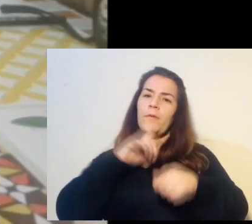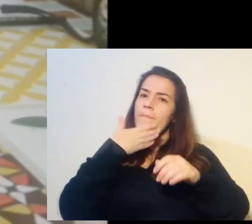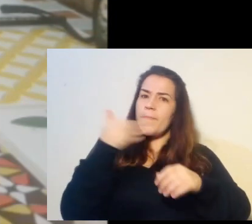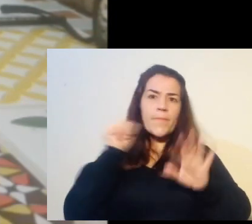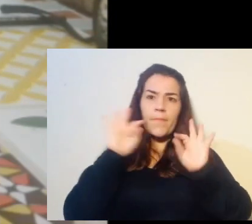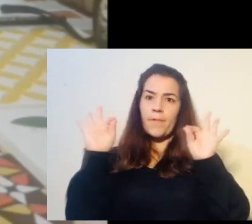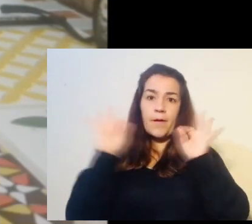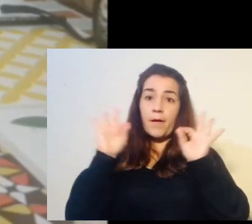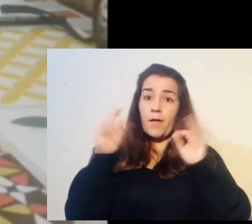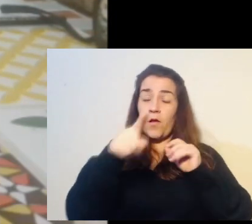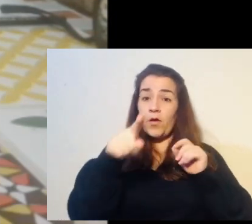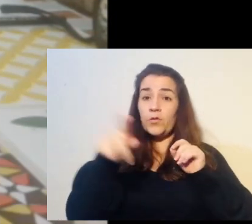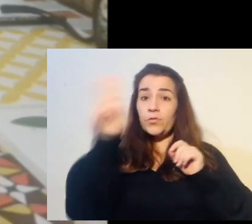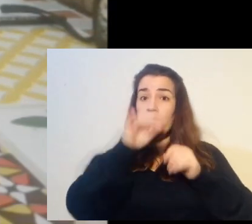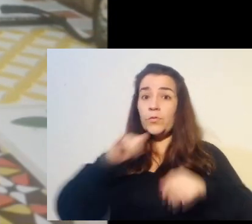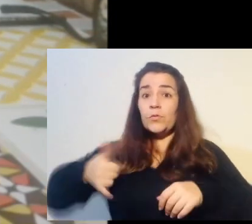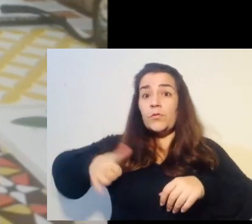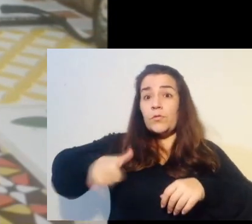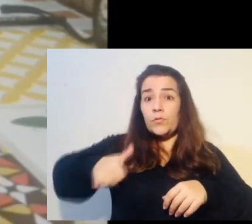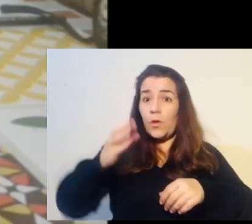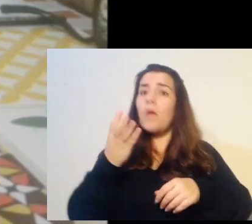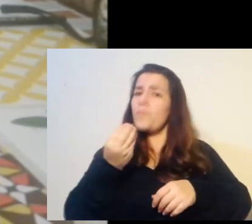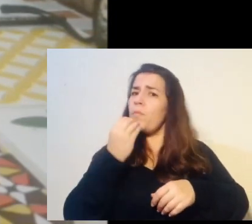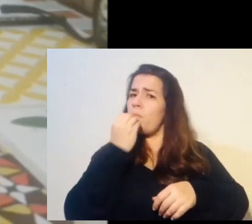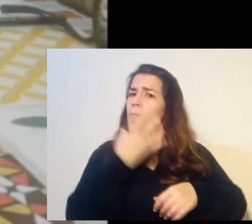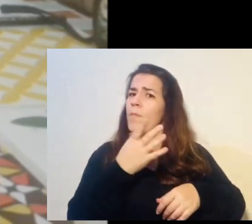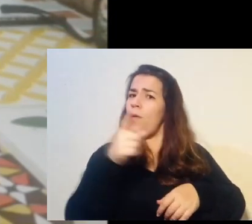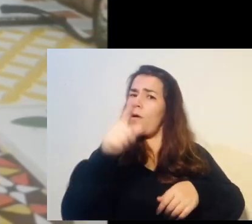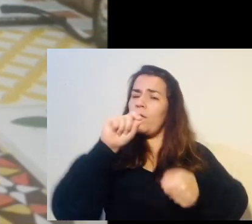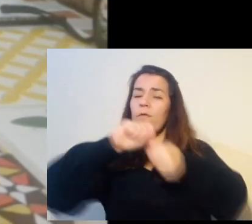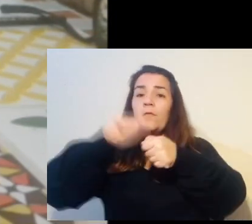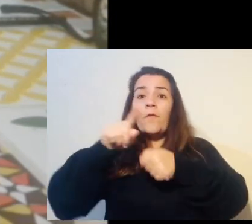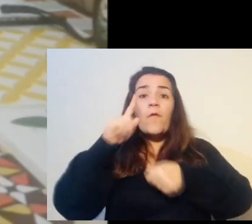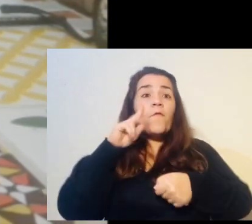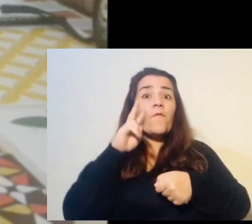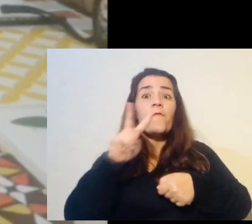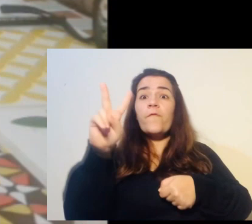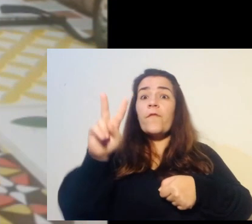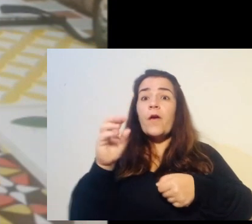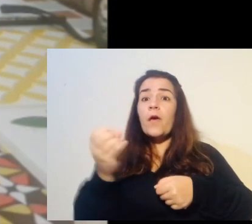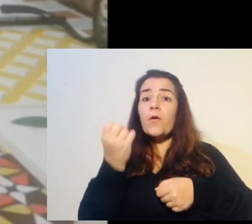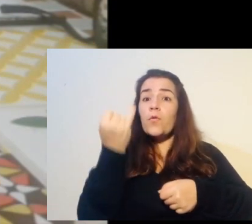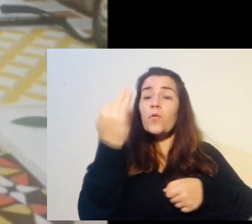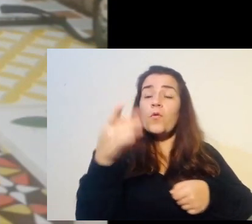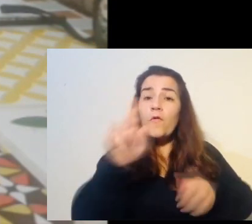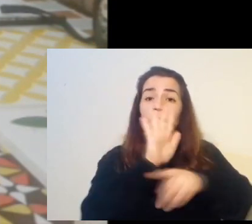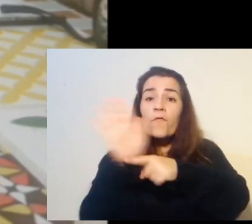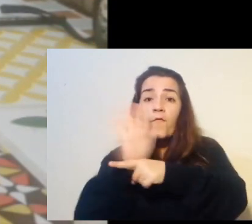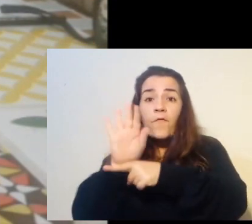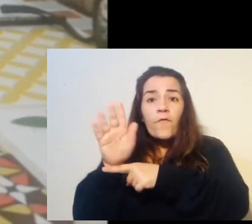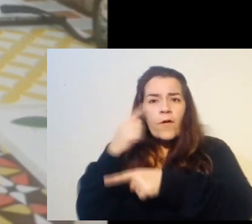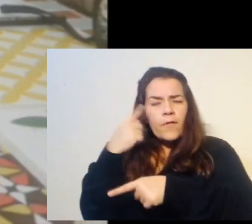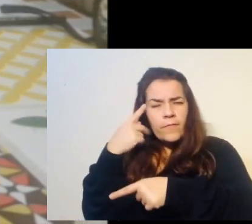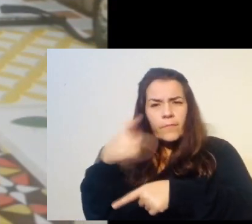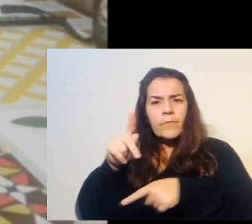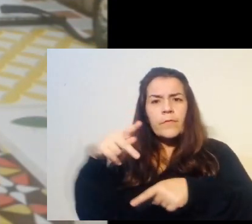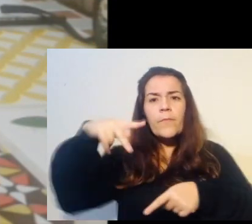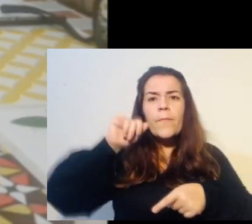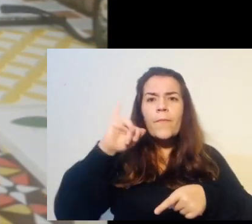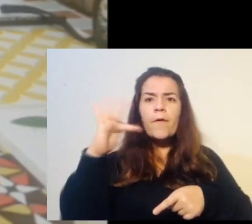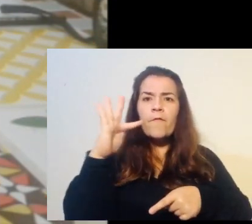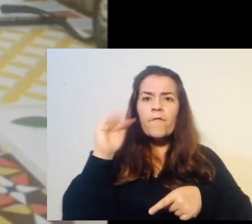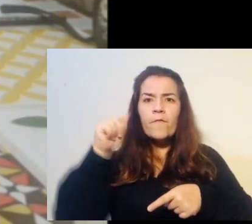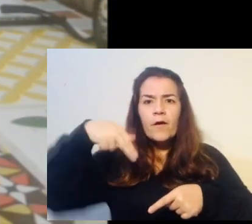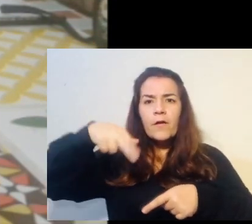melhor ainda. Mas um de celular dá super conta, que é pra gente ver qual tom tá esse pífano.